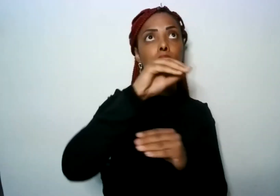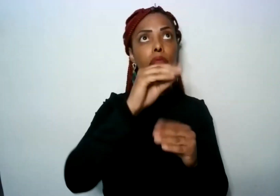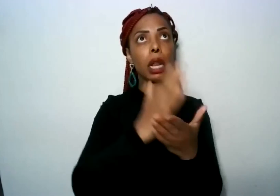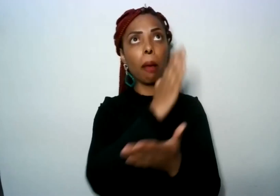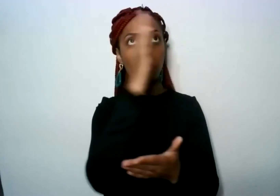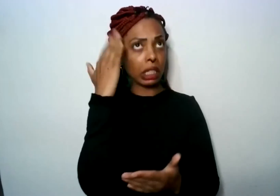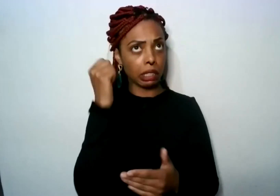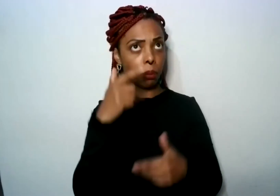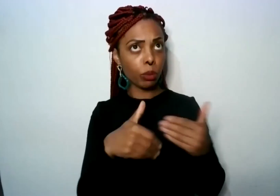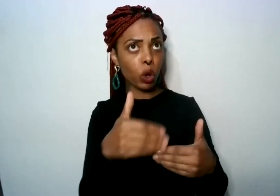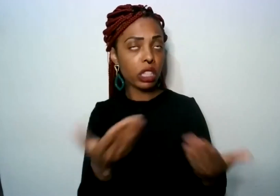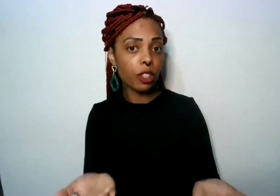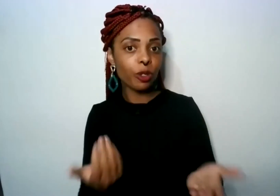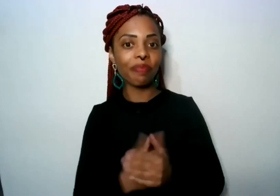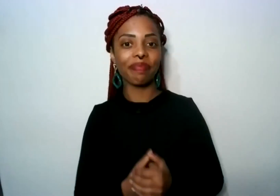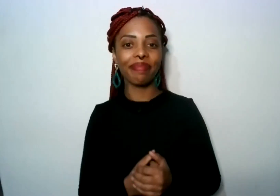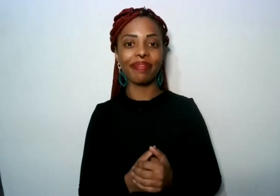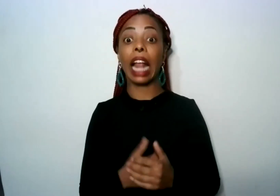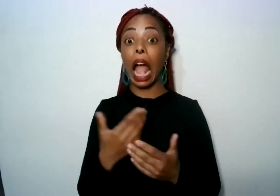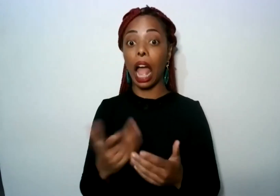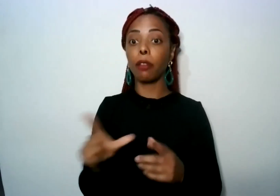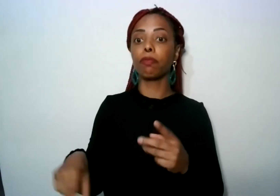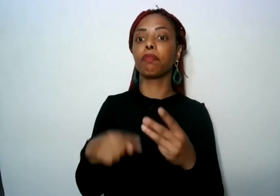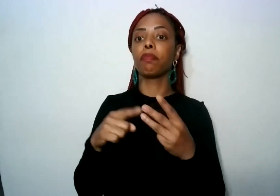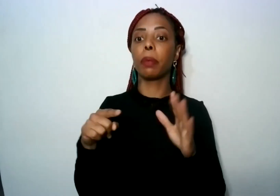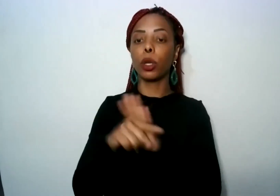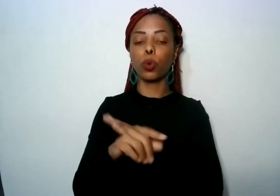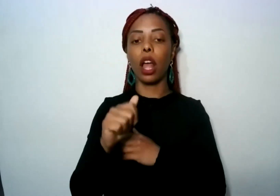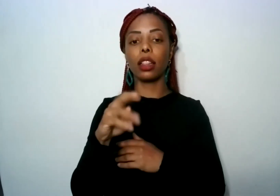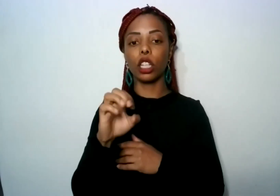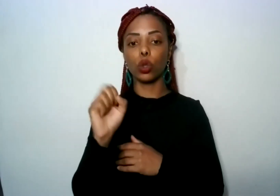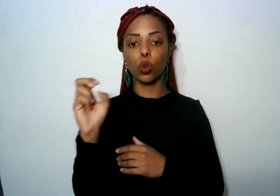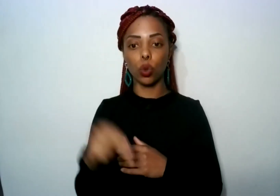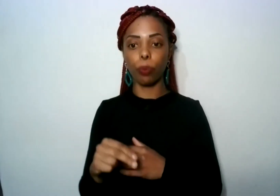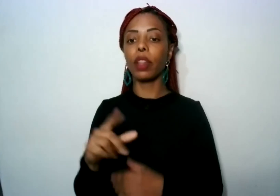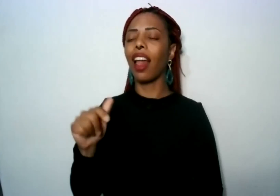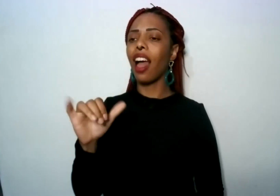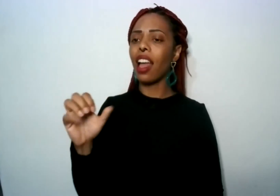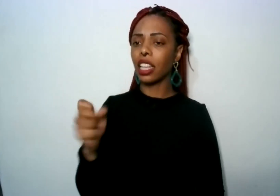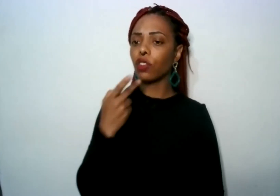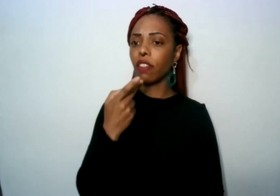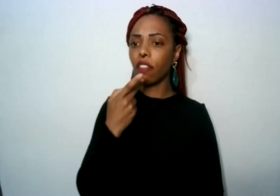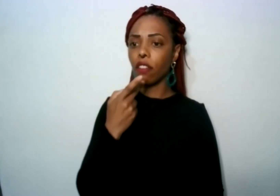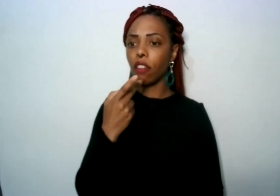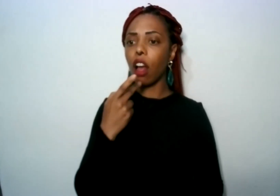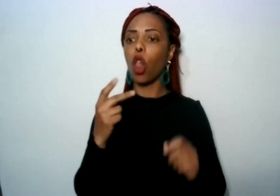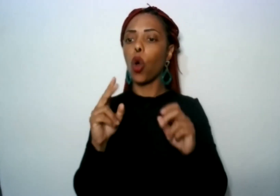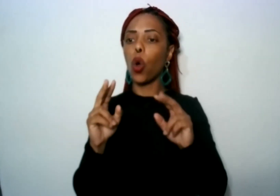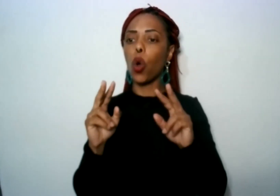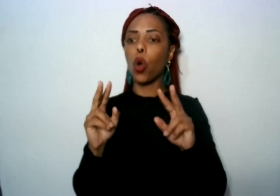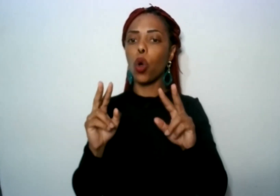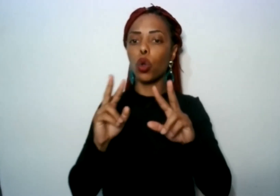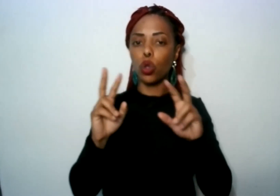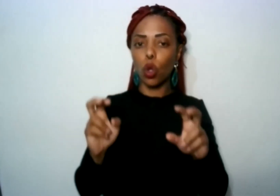encaminho para outra pergunta do Anderson que é Laís você chegou a abordar a relação do usuário e da população